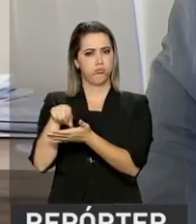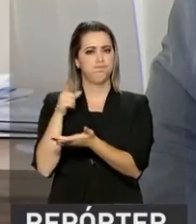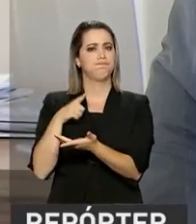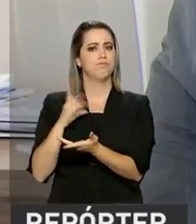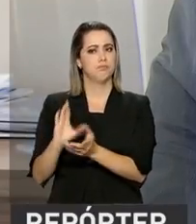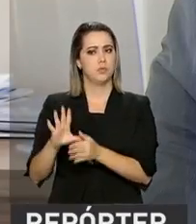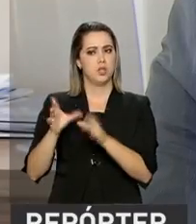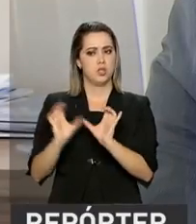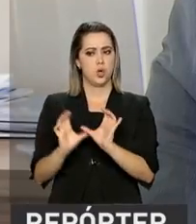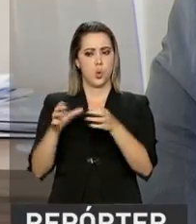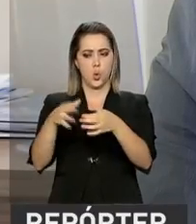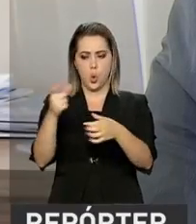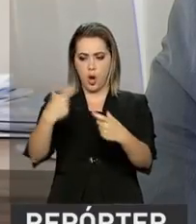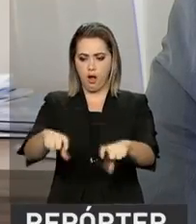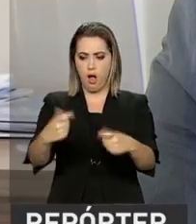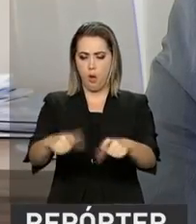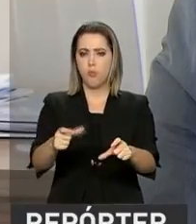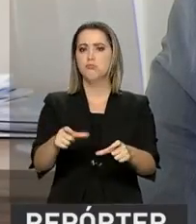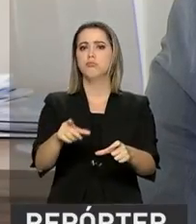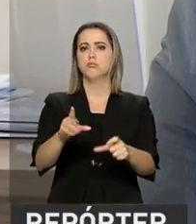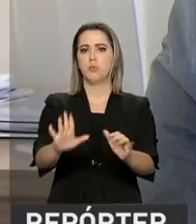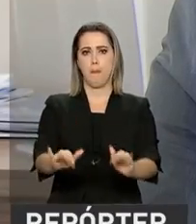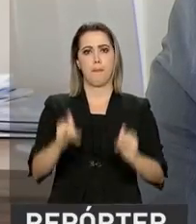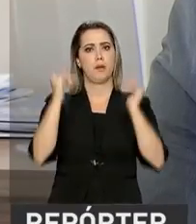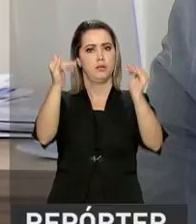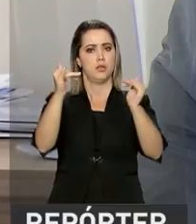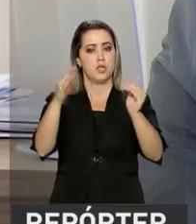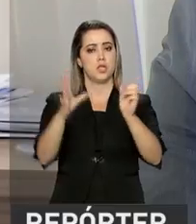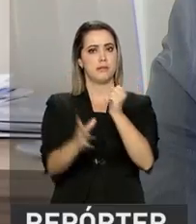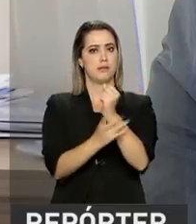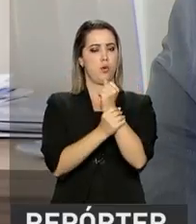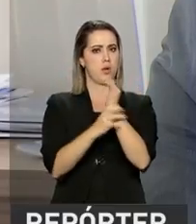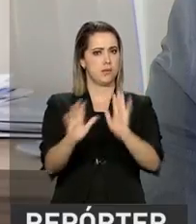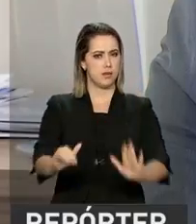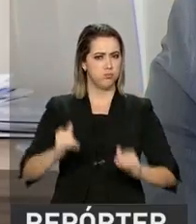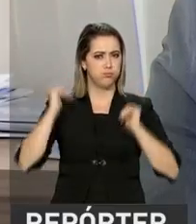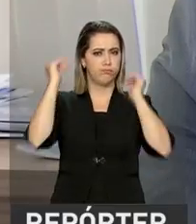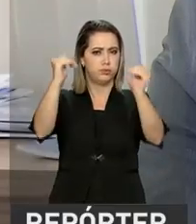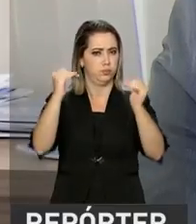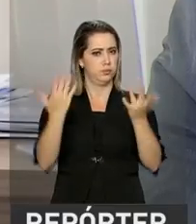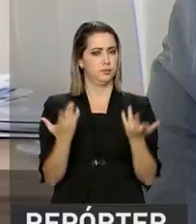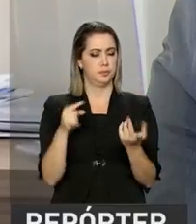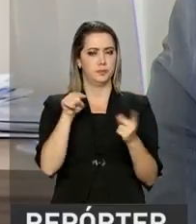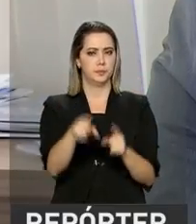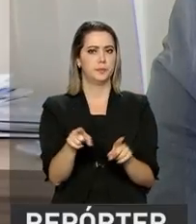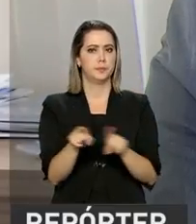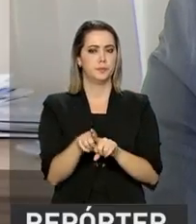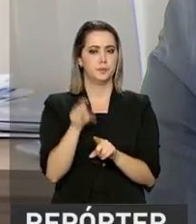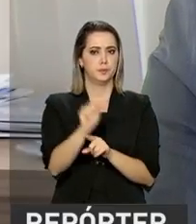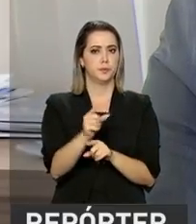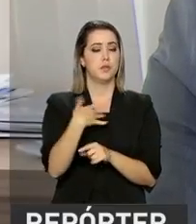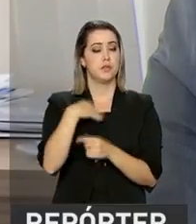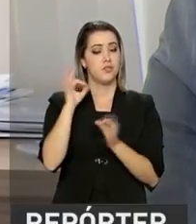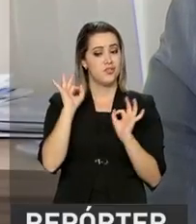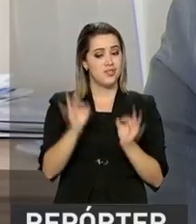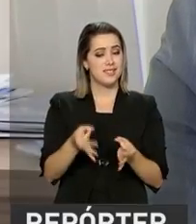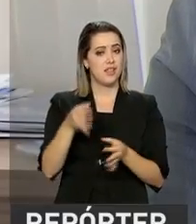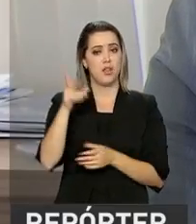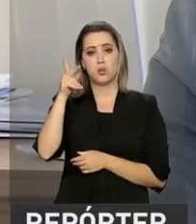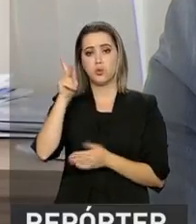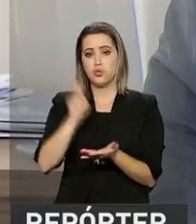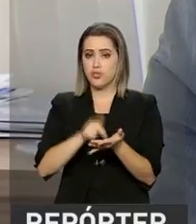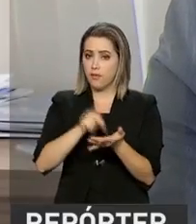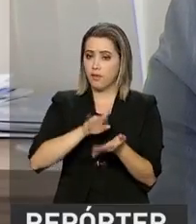um ambiente de de confinamento de segurança máxima é efetivamente tirando